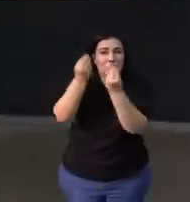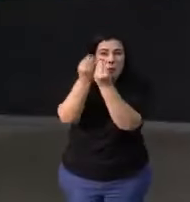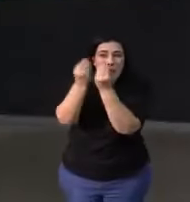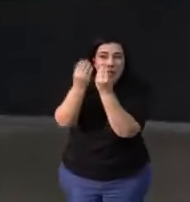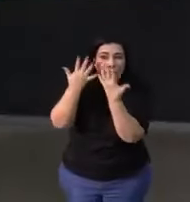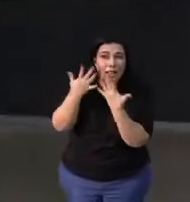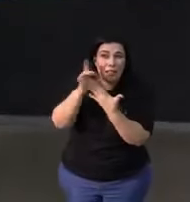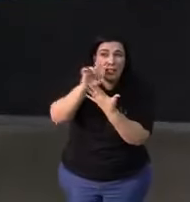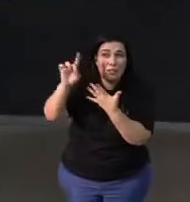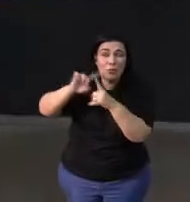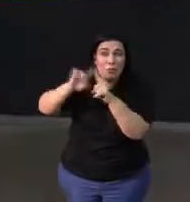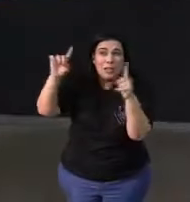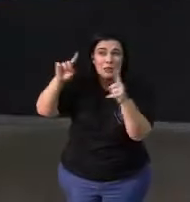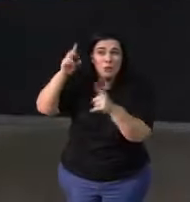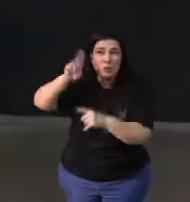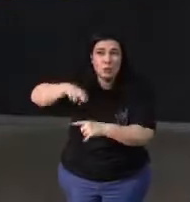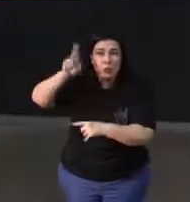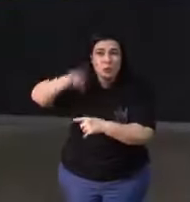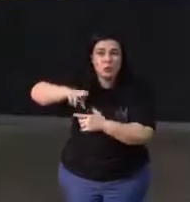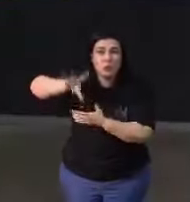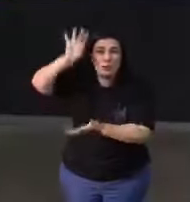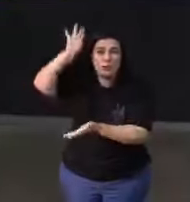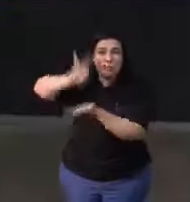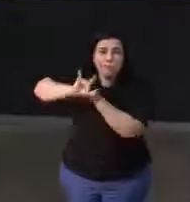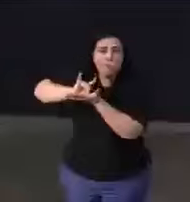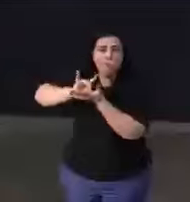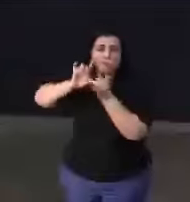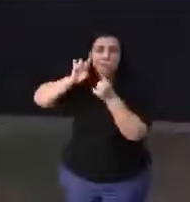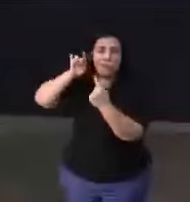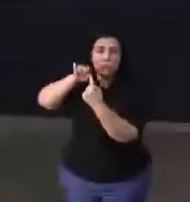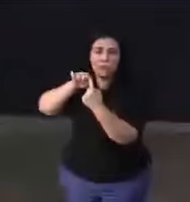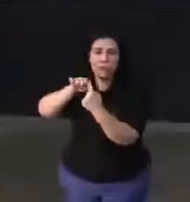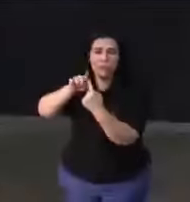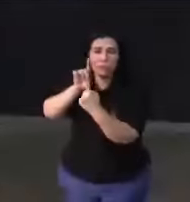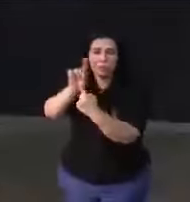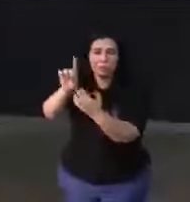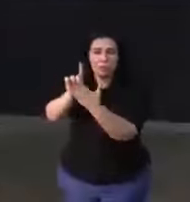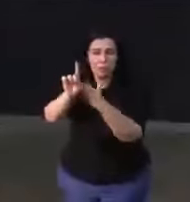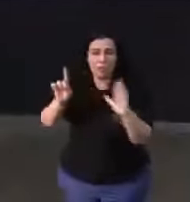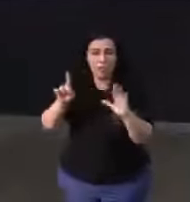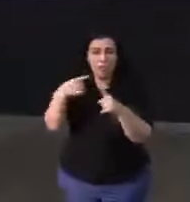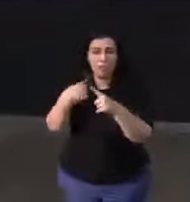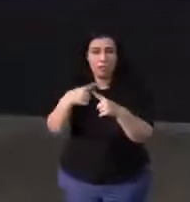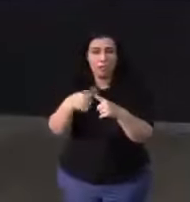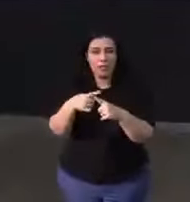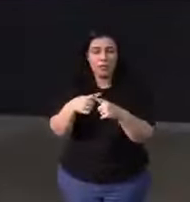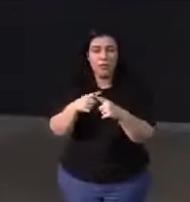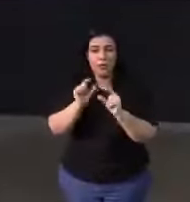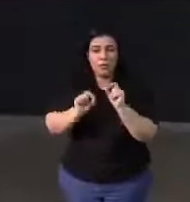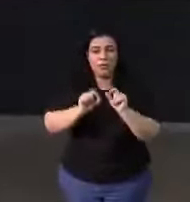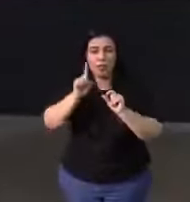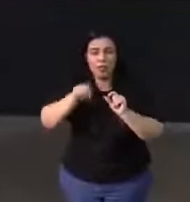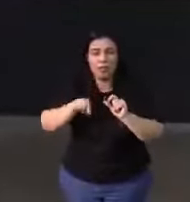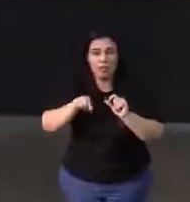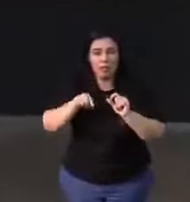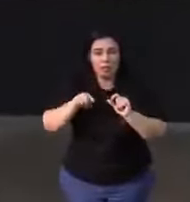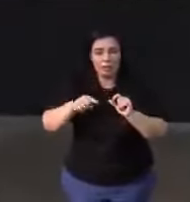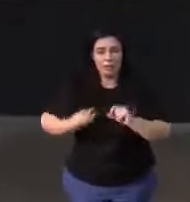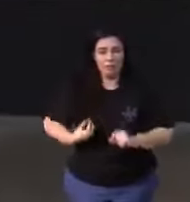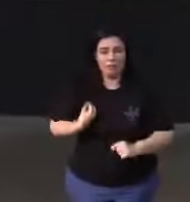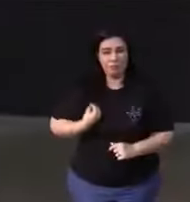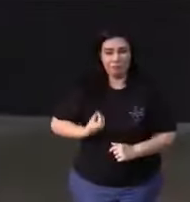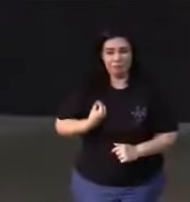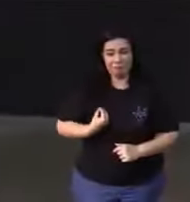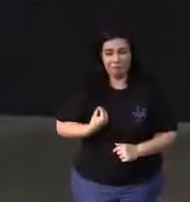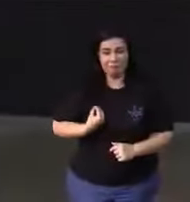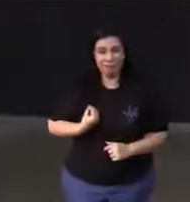de Deus, mas nunca chegando no lugar da promessa. Porque o que vale, irmão, você viver